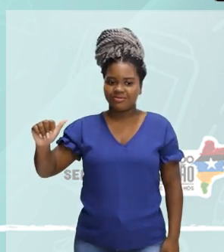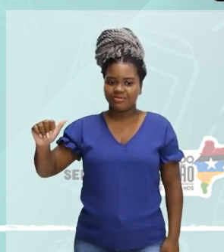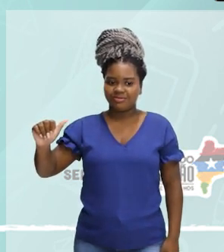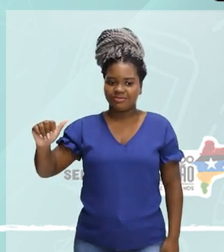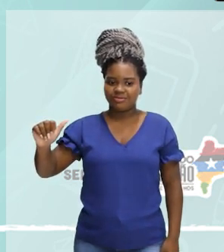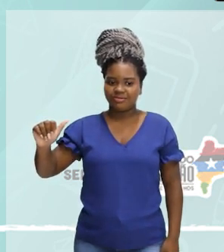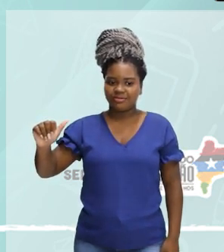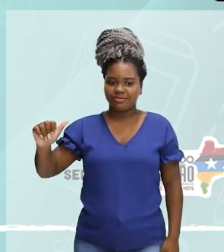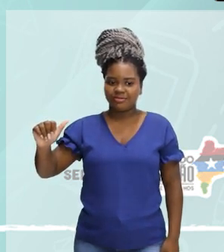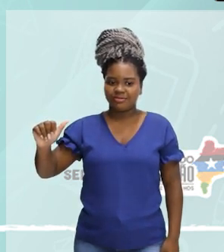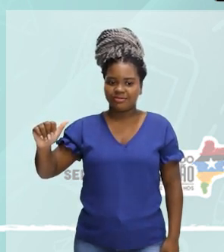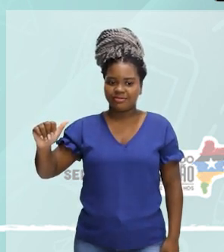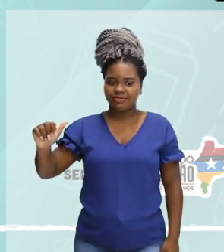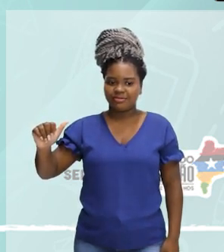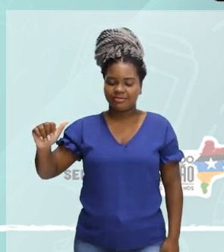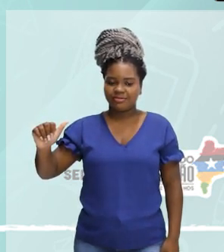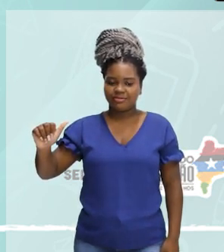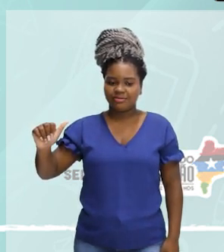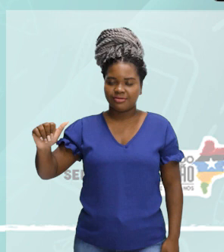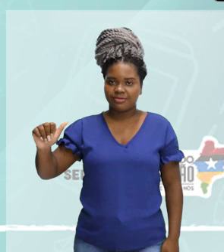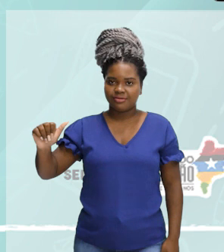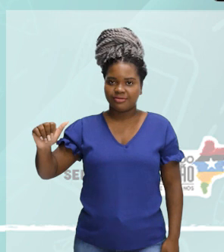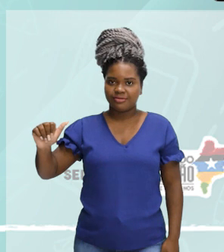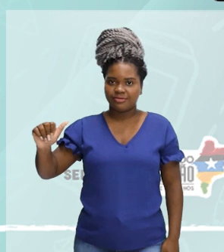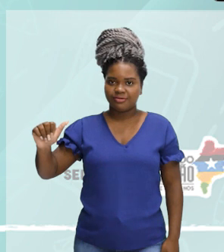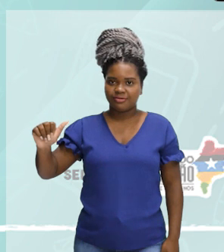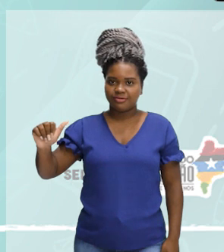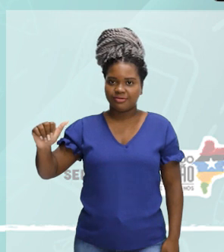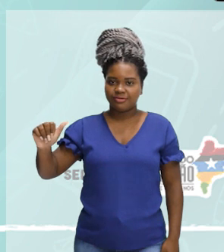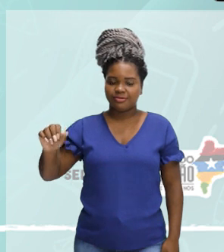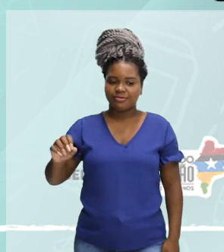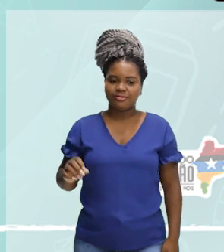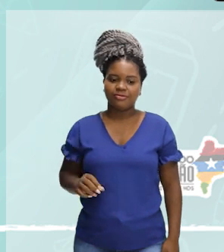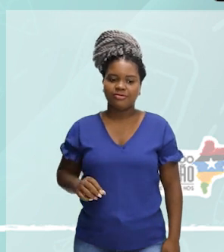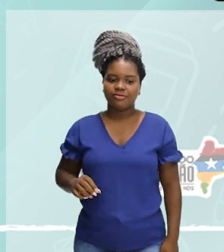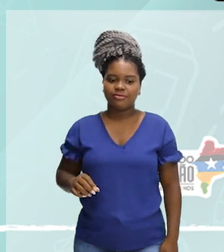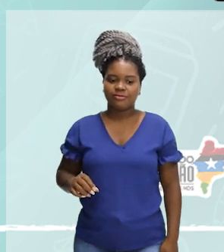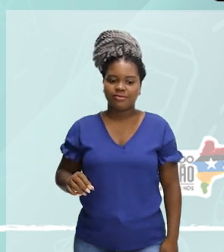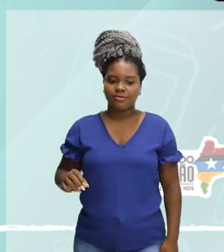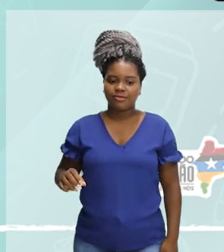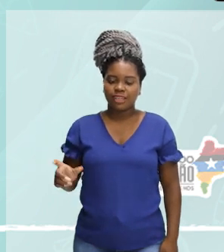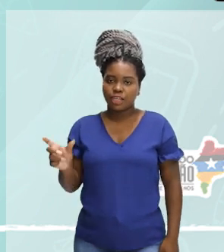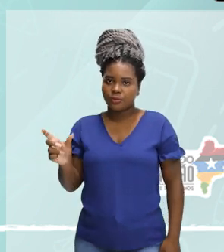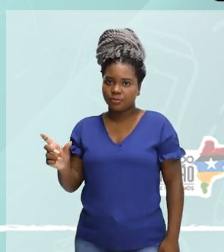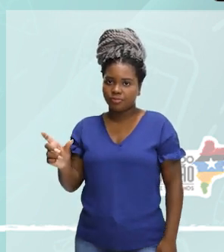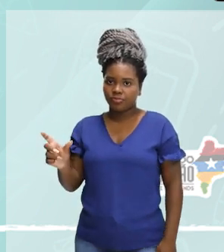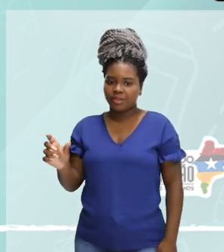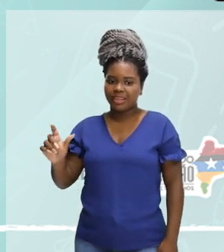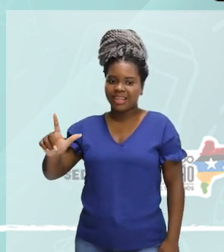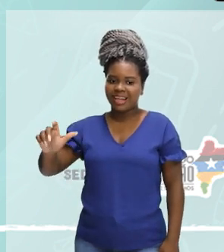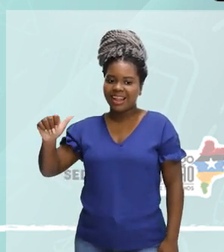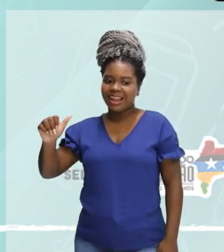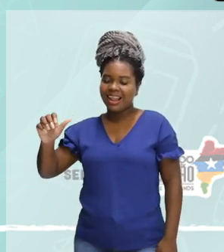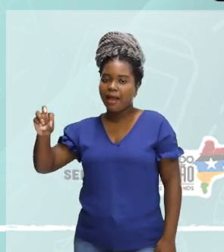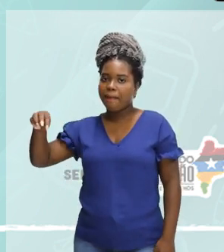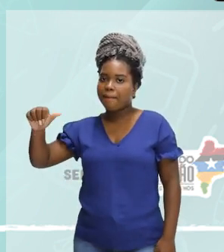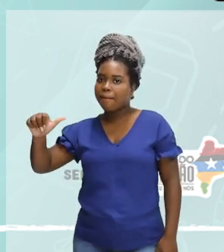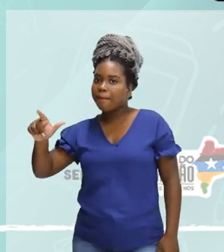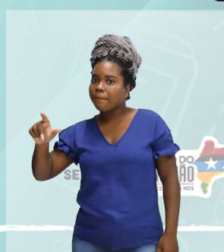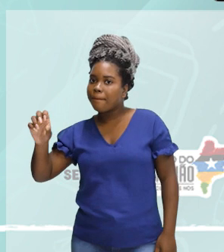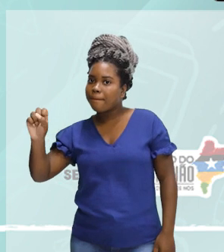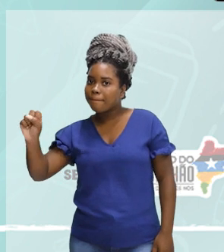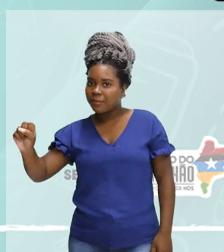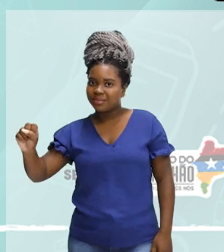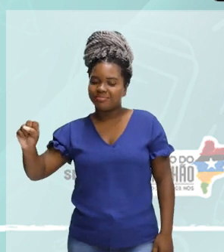que seus padres. Então, ela é mais alta que seus pais. Ella es la más alta de